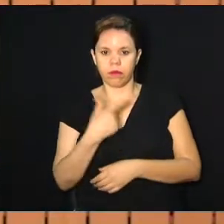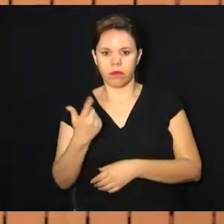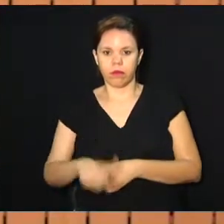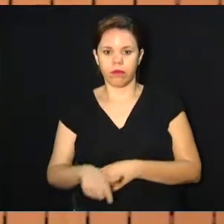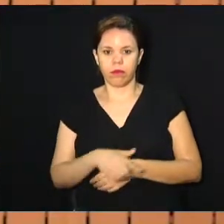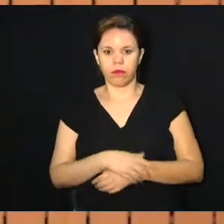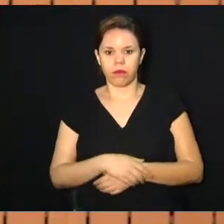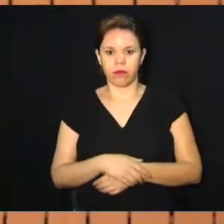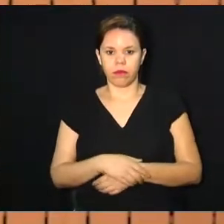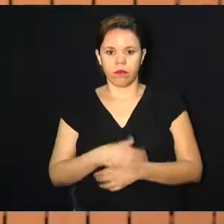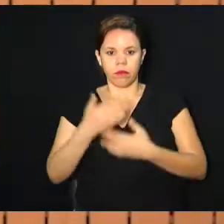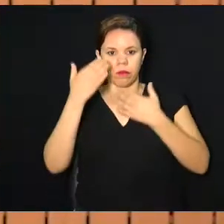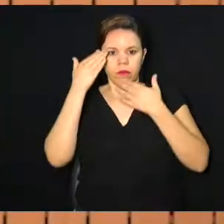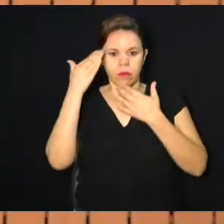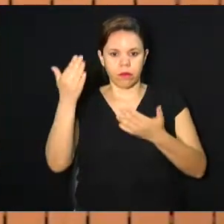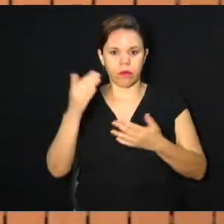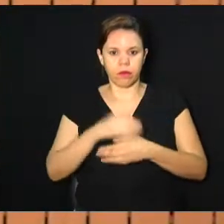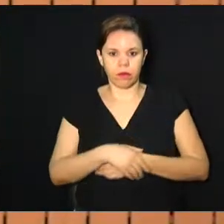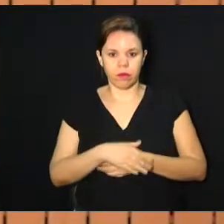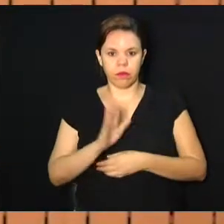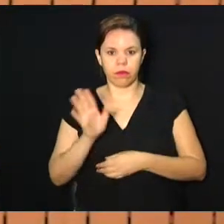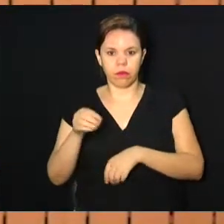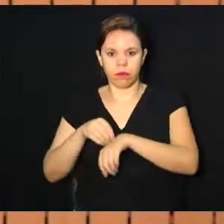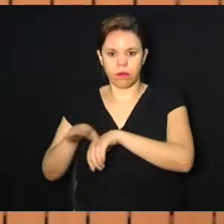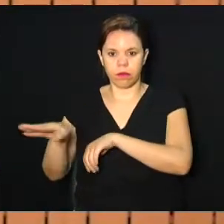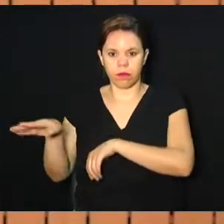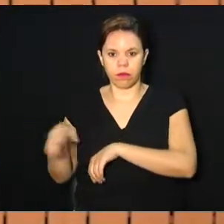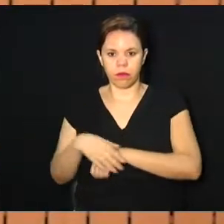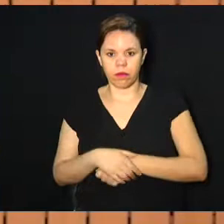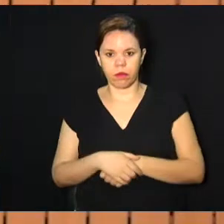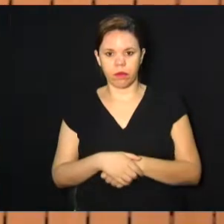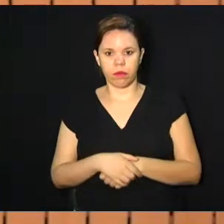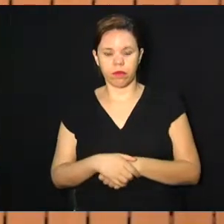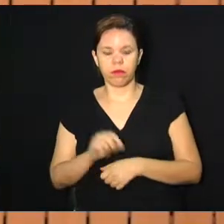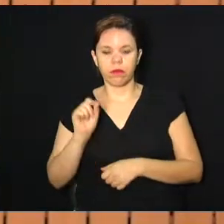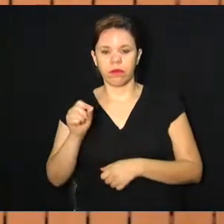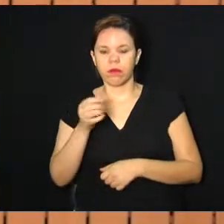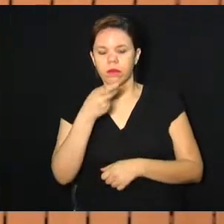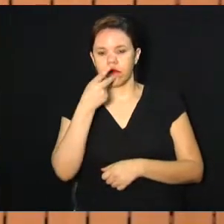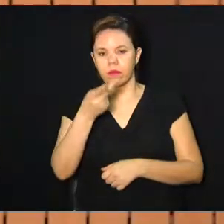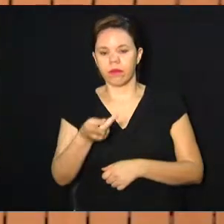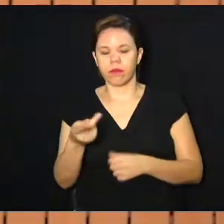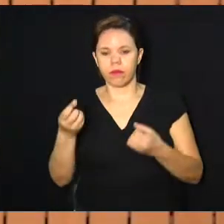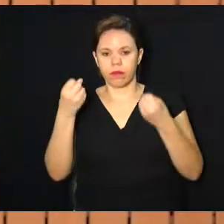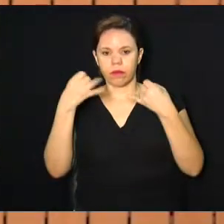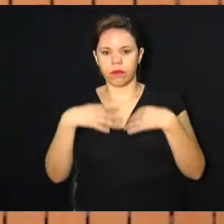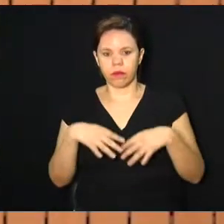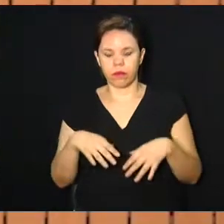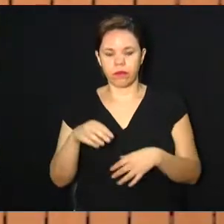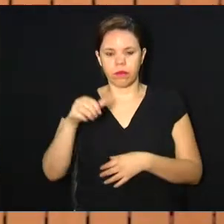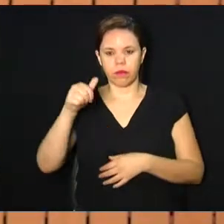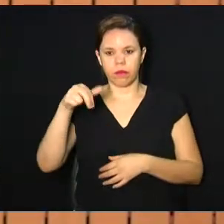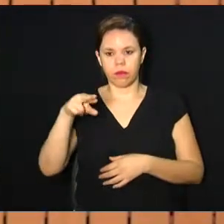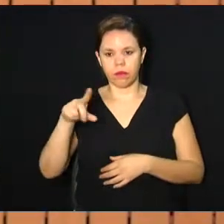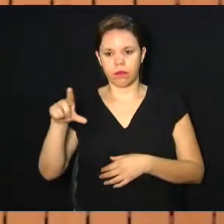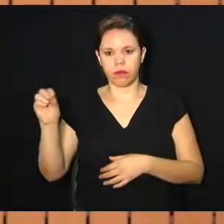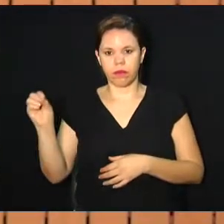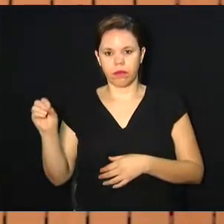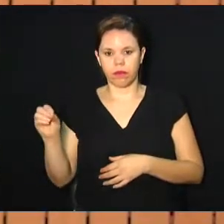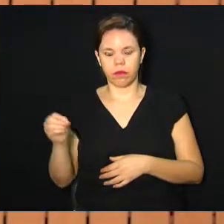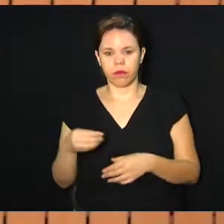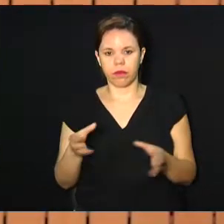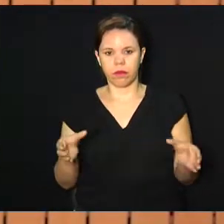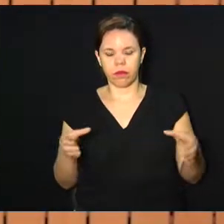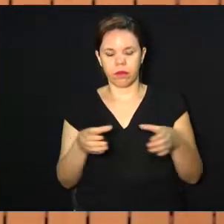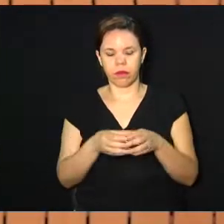eu agradeço e já passo a palavra, né, ao Marcelo Coelho Nicida, da equipe